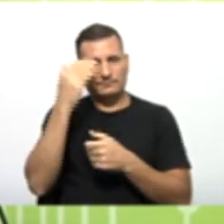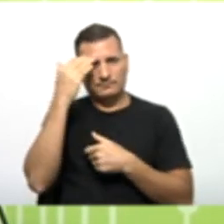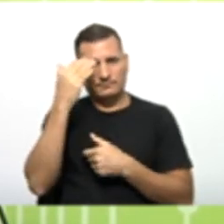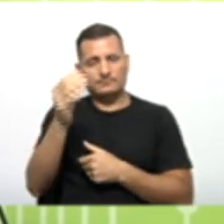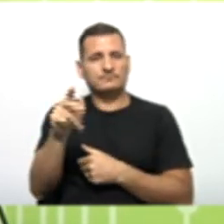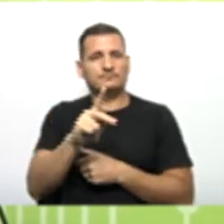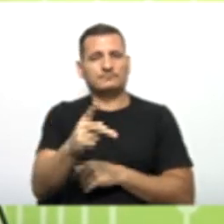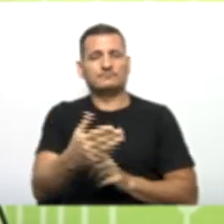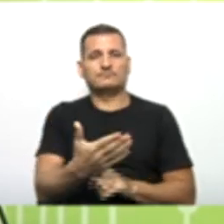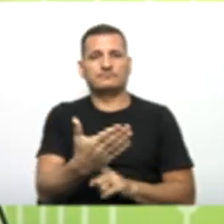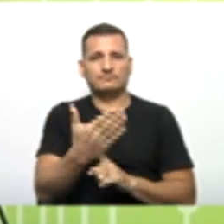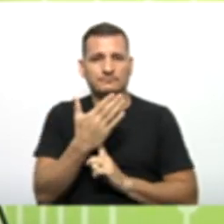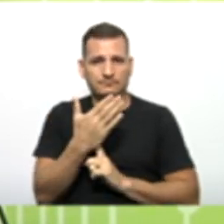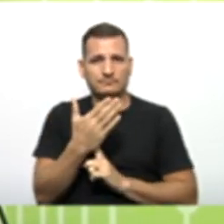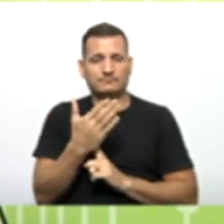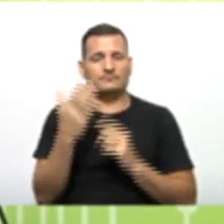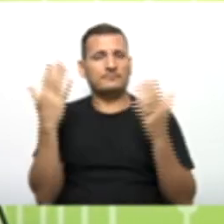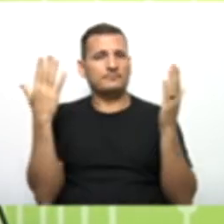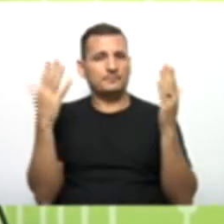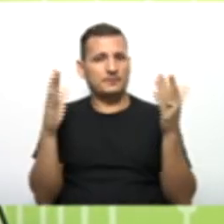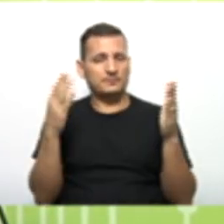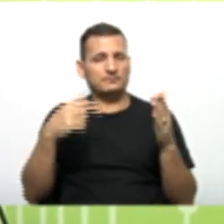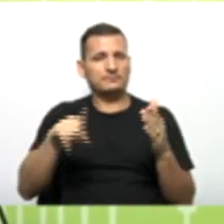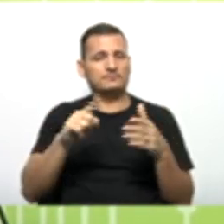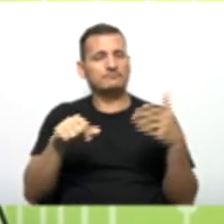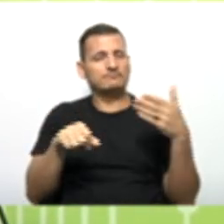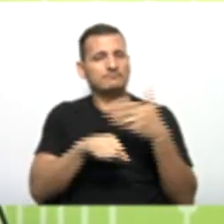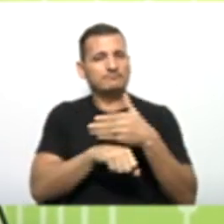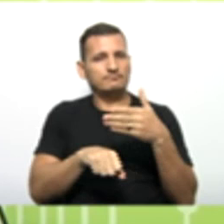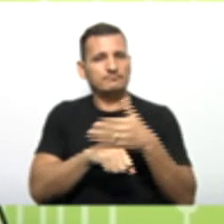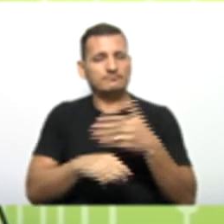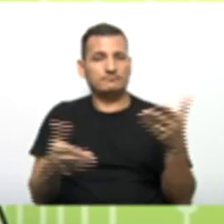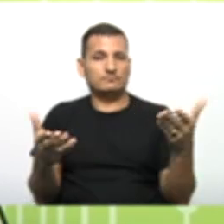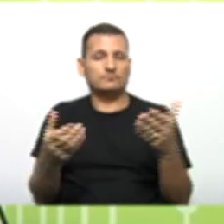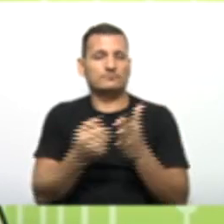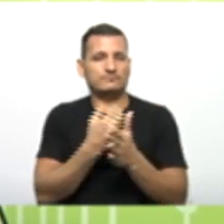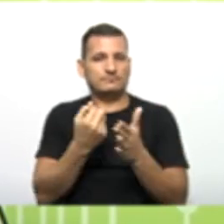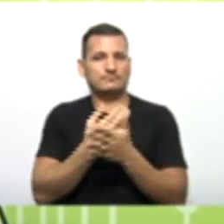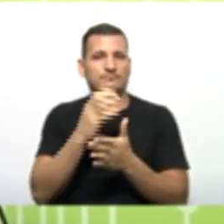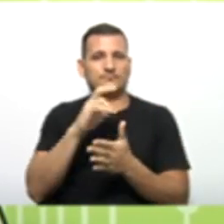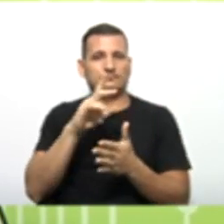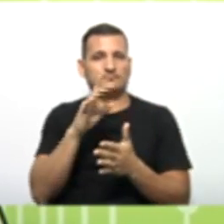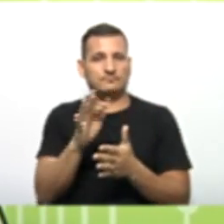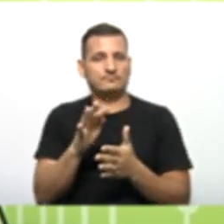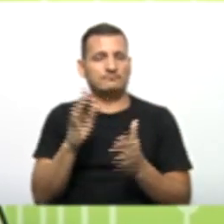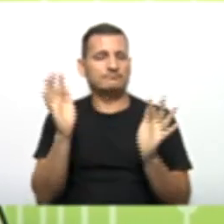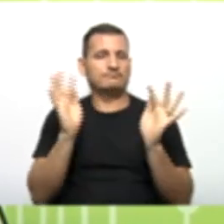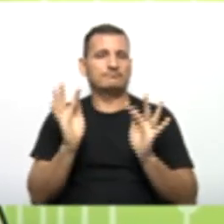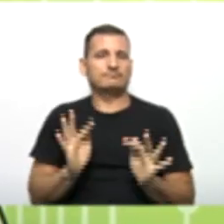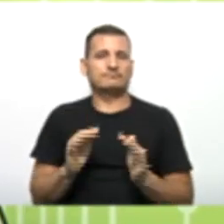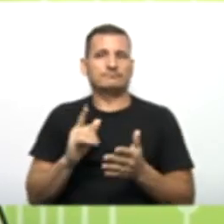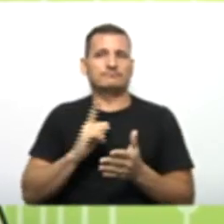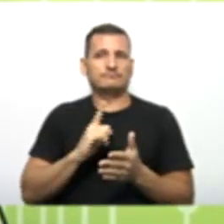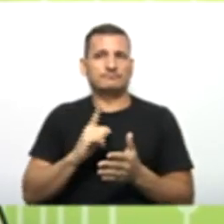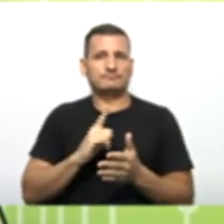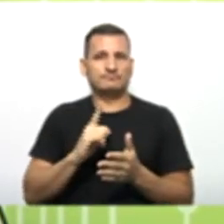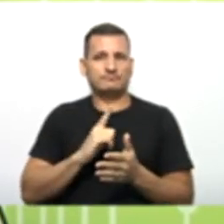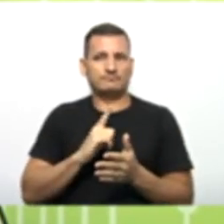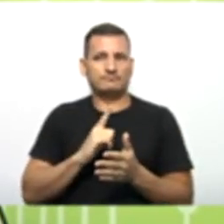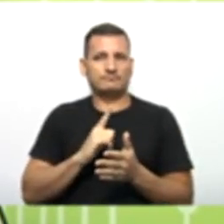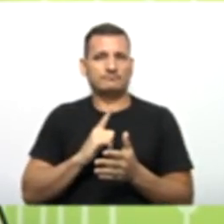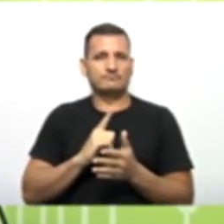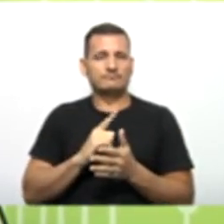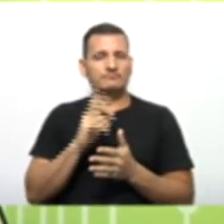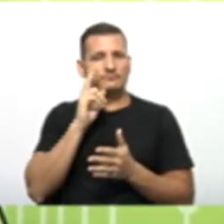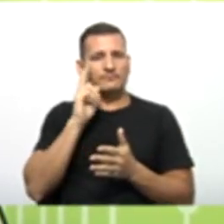colaboração parabéns pela participação de todos aqui no chat fica muito feliz que ver que vocês estão e